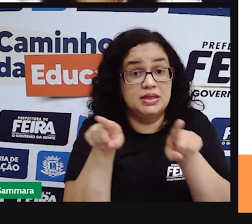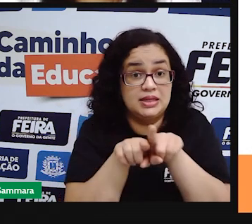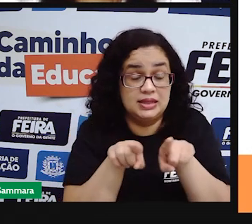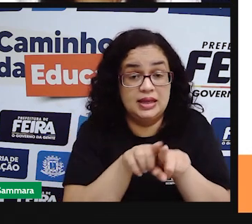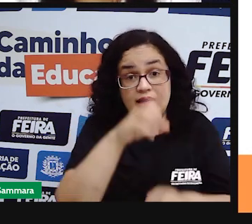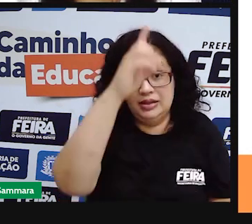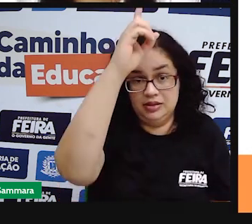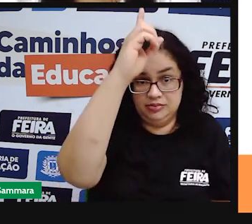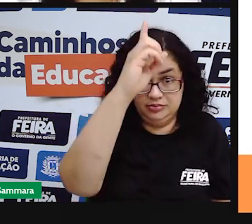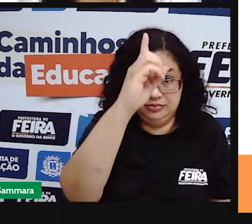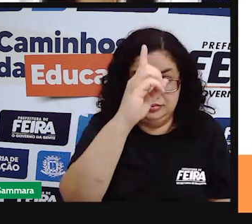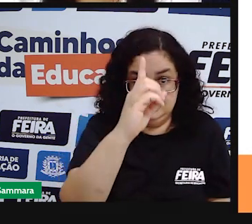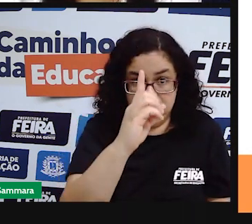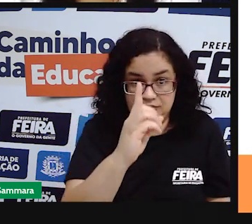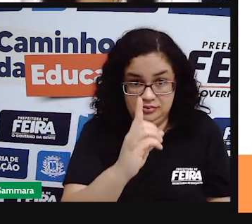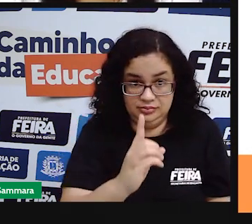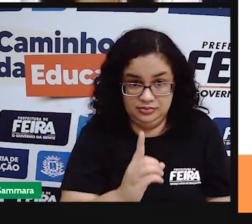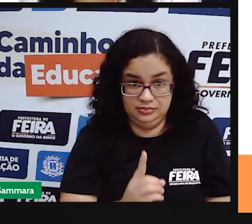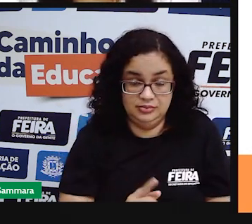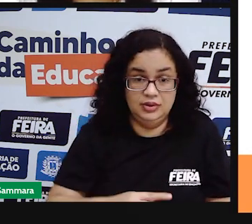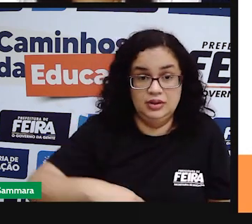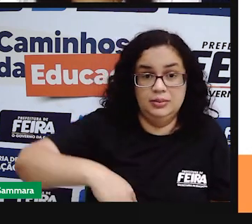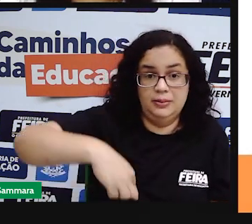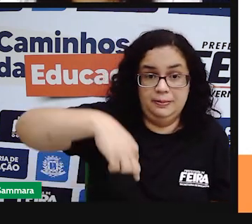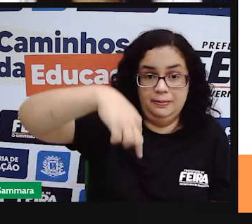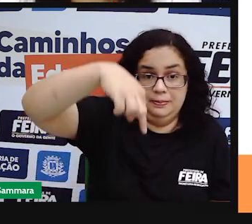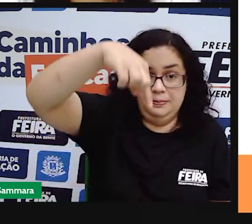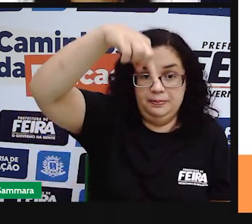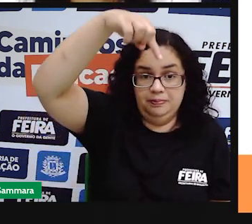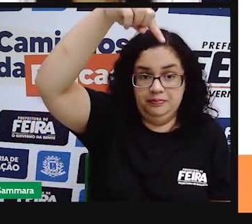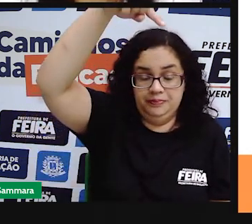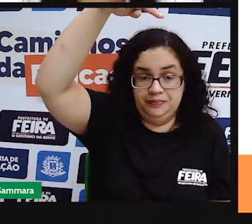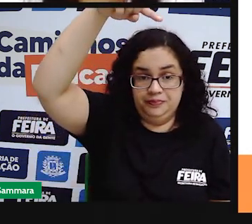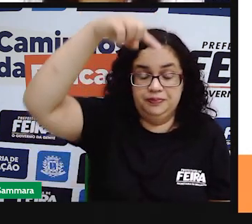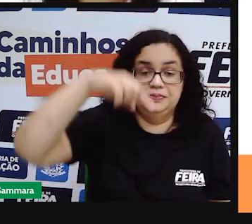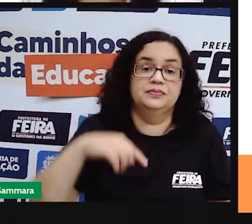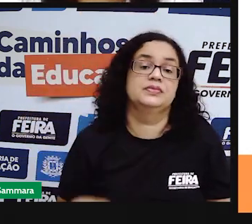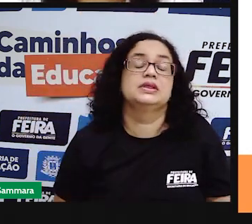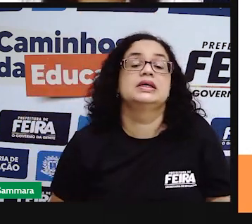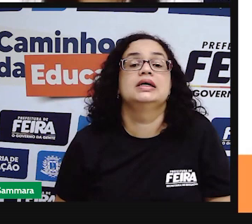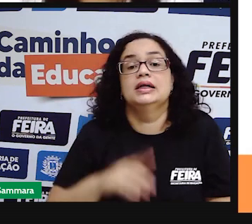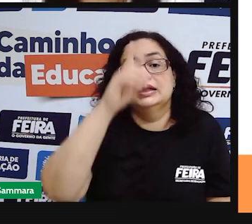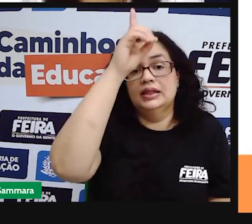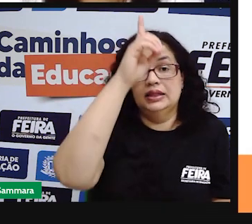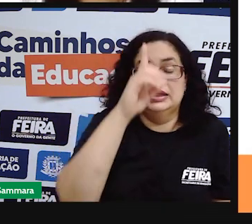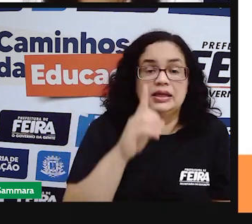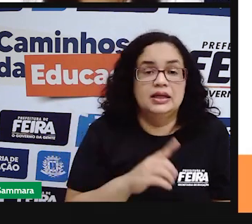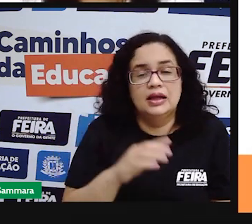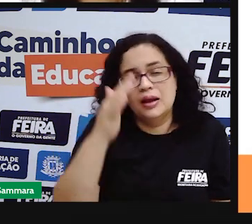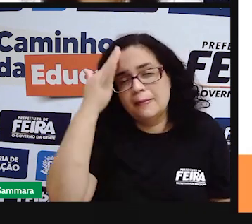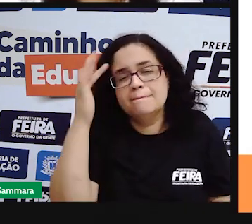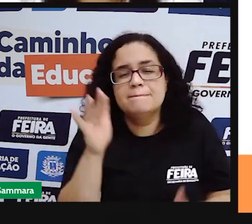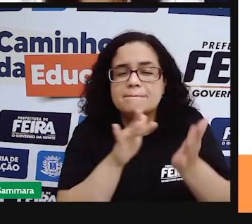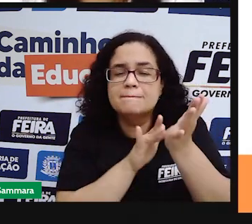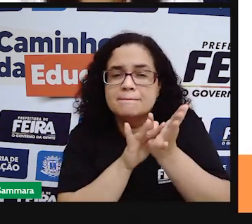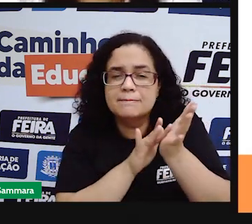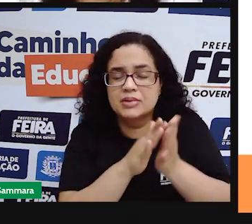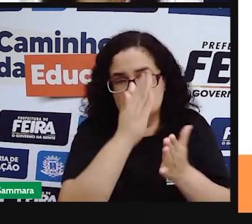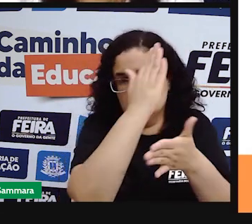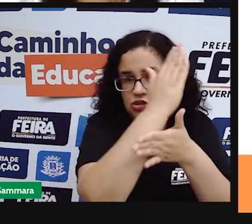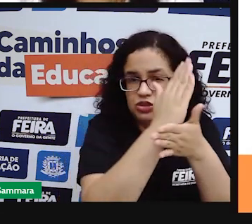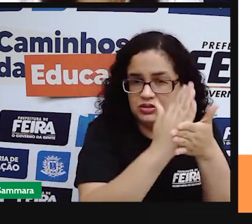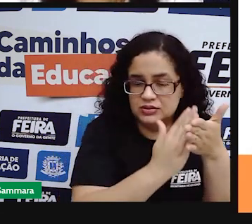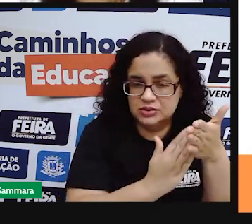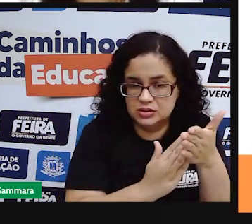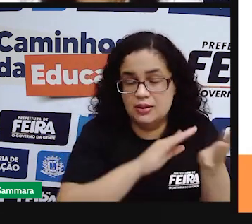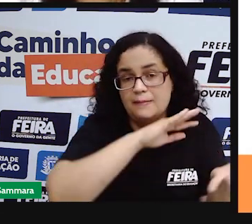vertical, né? De baixo para cima, de cima para baixo. Essa linha aí é imaginária de divisão do planeta.